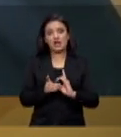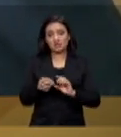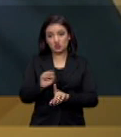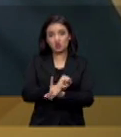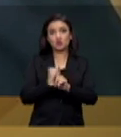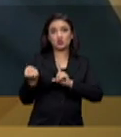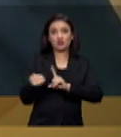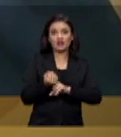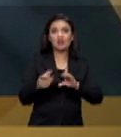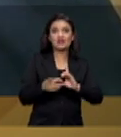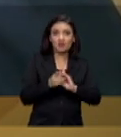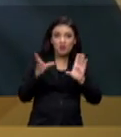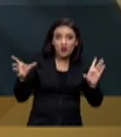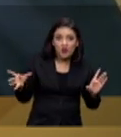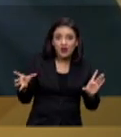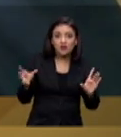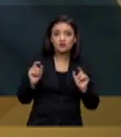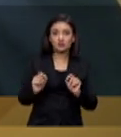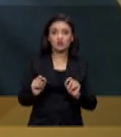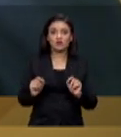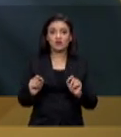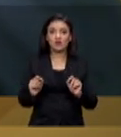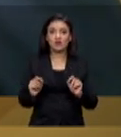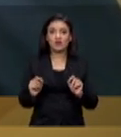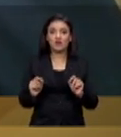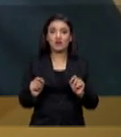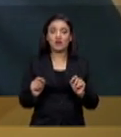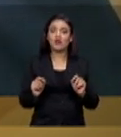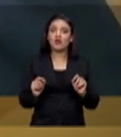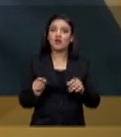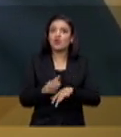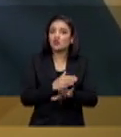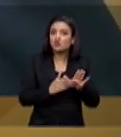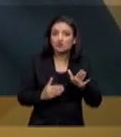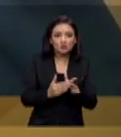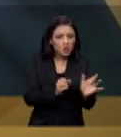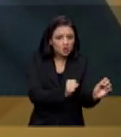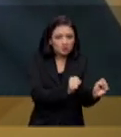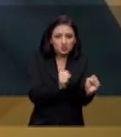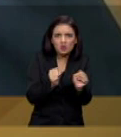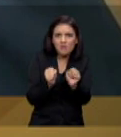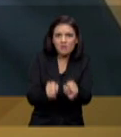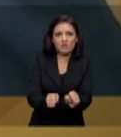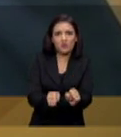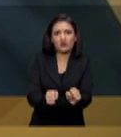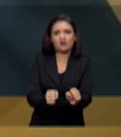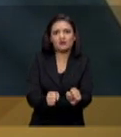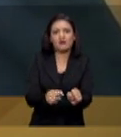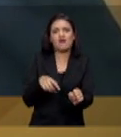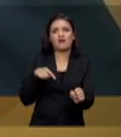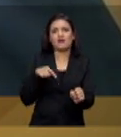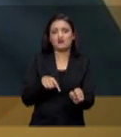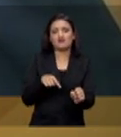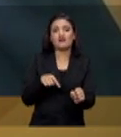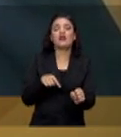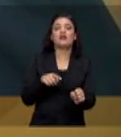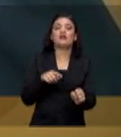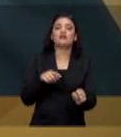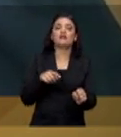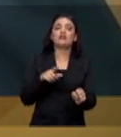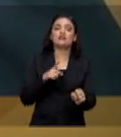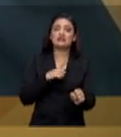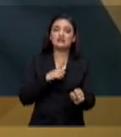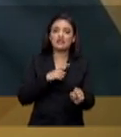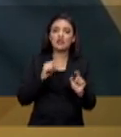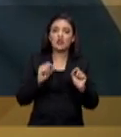que qualquer poder estatal ou não estatal até mesmo, é de a qualquer exercício de poder,